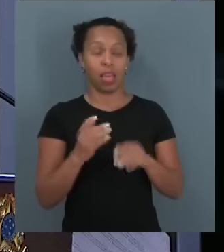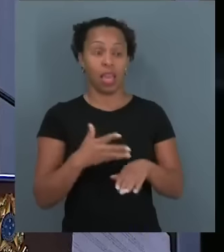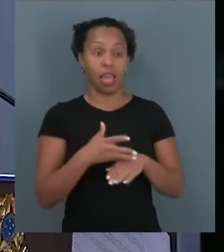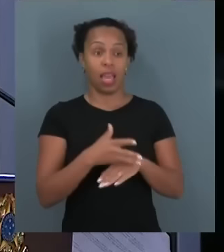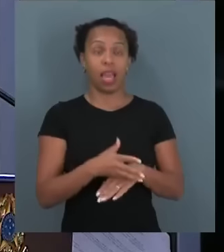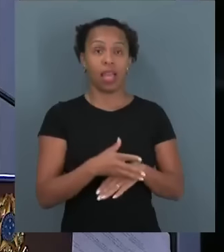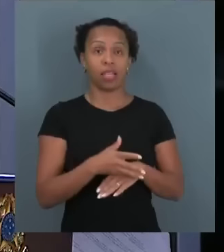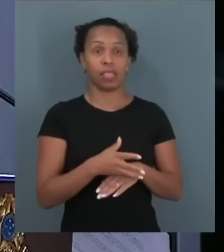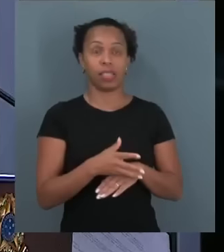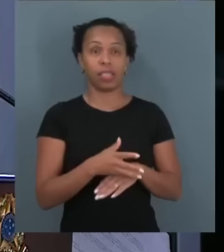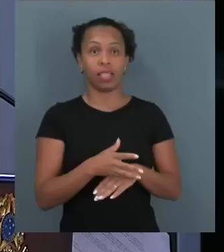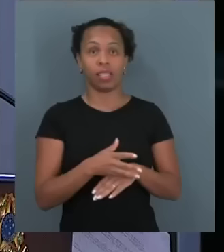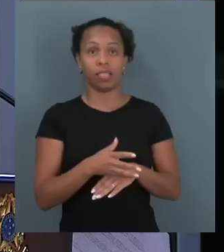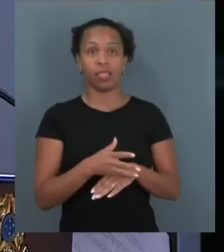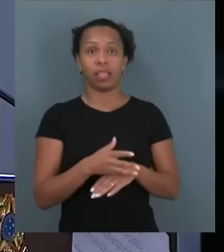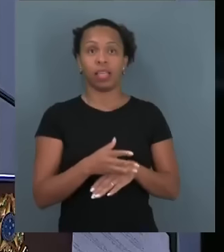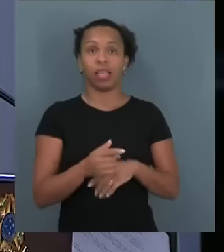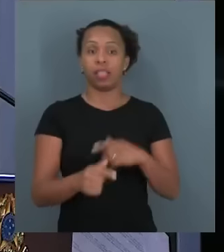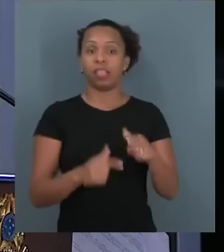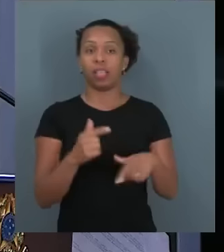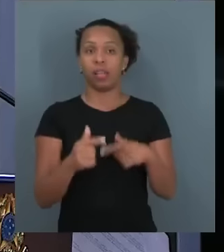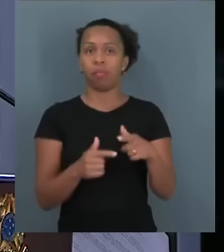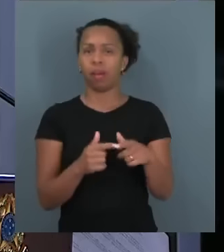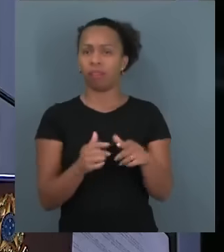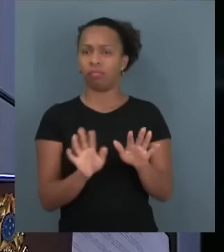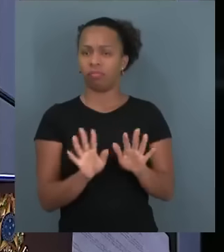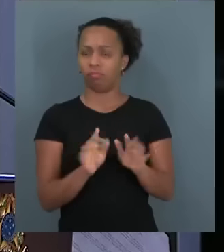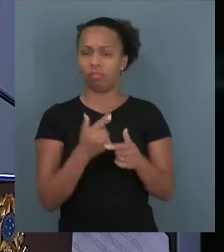busca de emprego. Não é para rir, não.